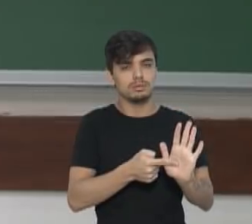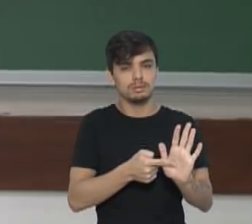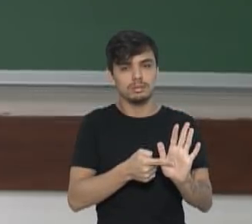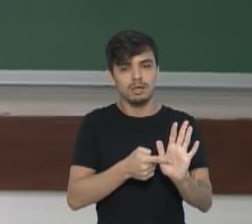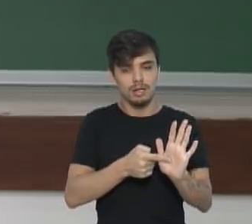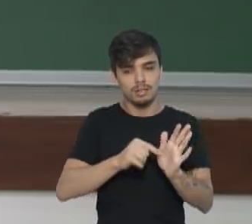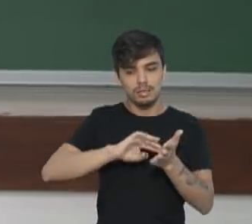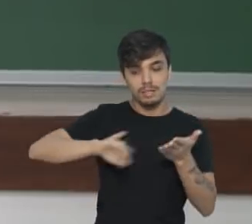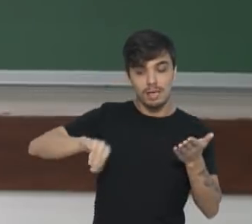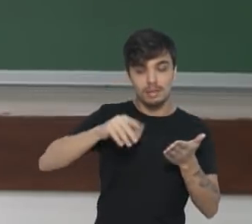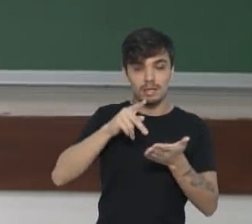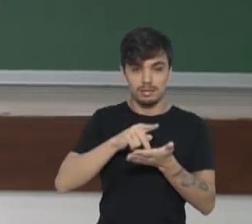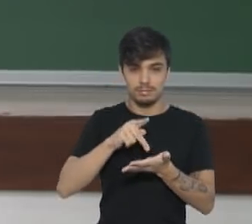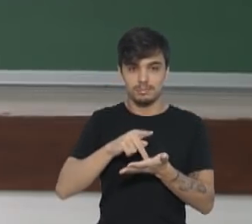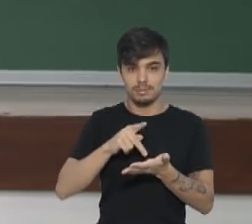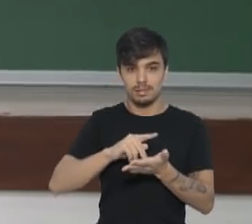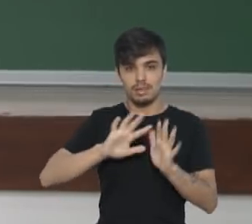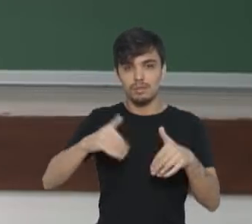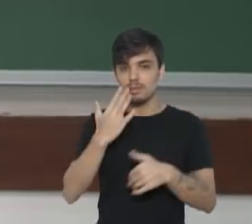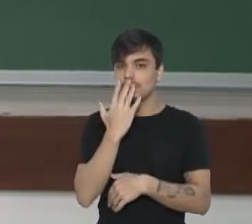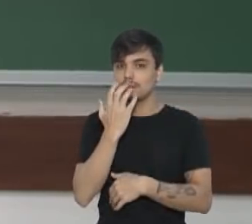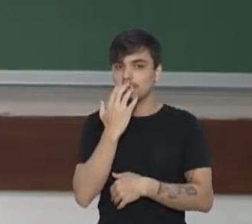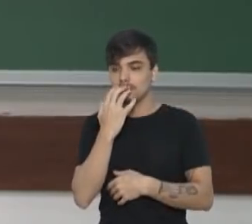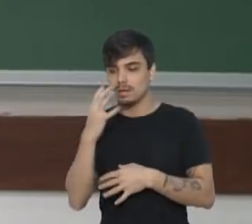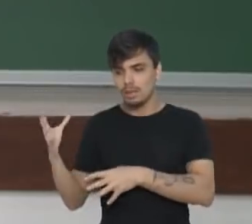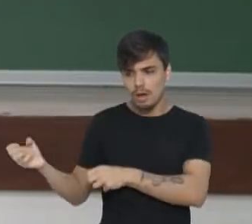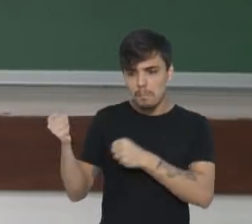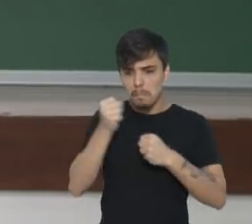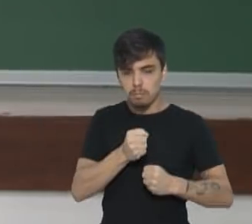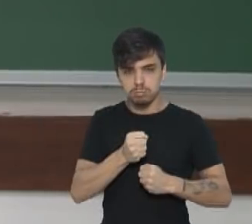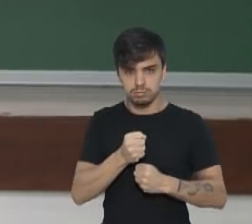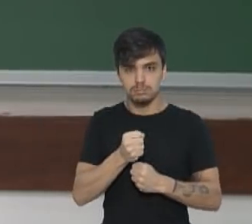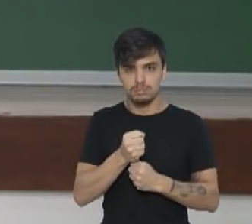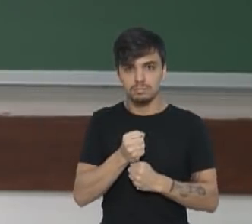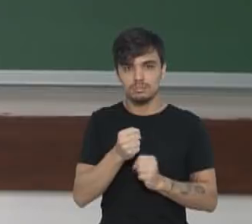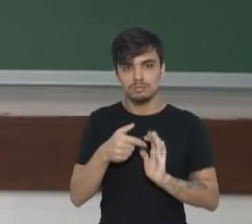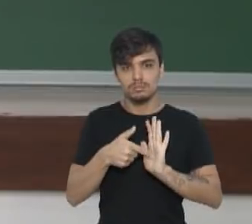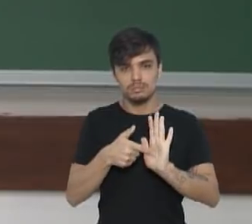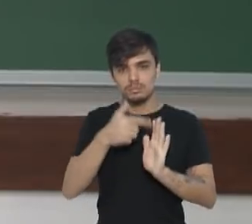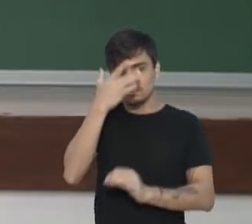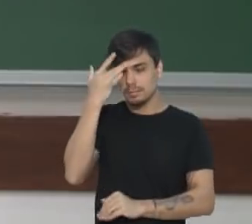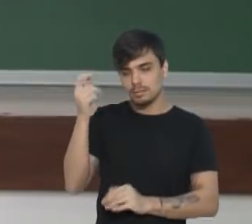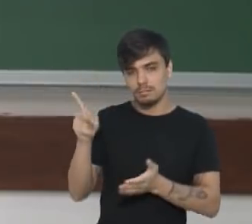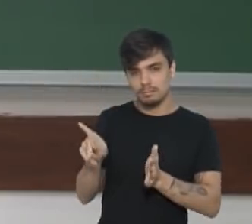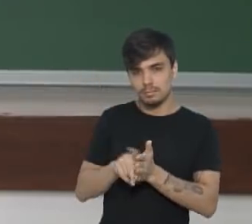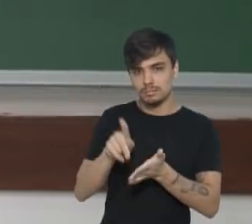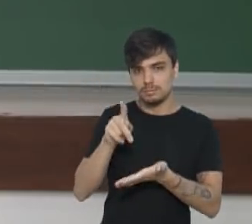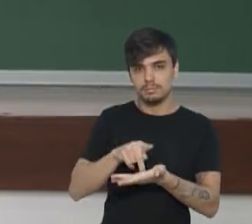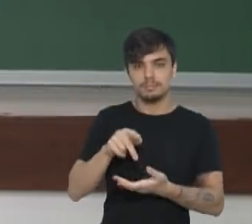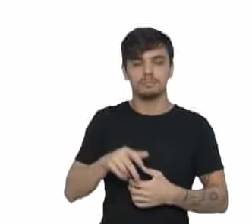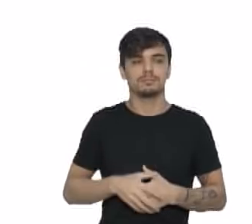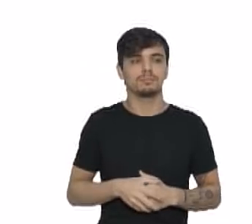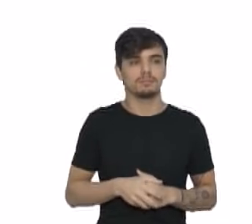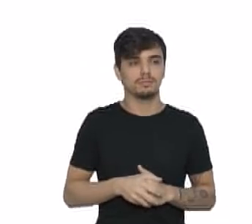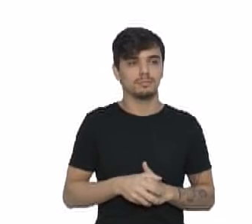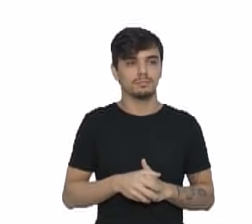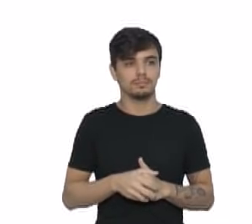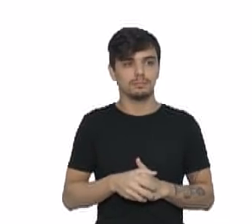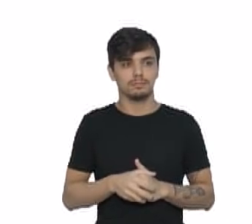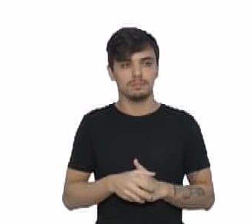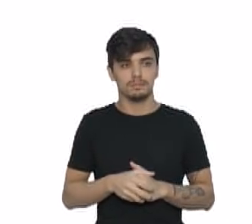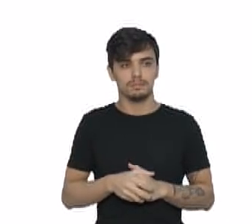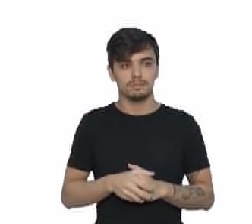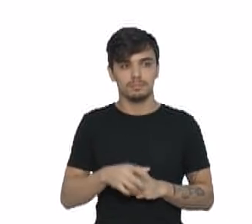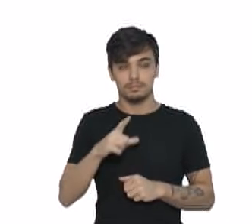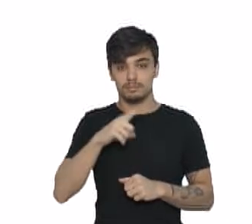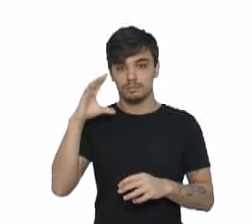da realidade, enquanto Nietzsche tenta puxar um pouco o pessoal, né, as pessoas, para a própria realidade. Tá? Então nós temos aí, né, enquanto